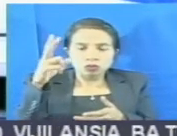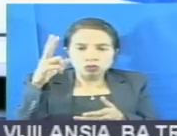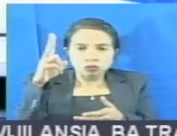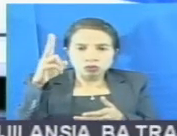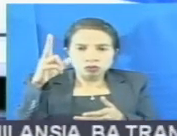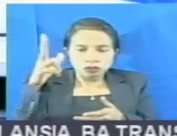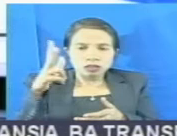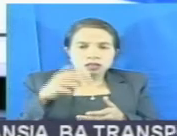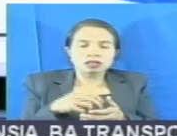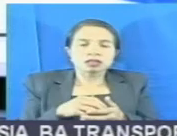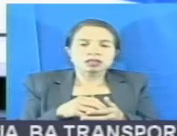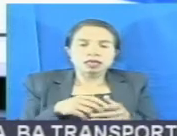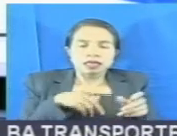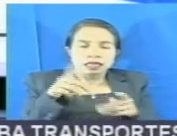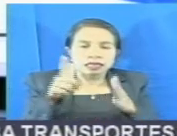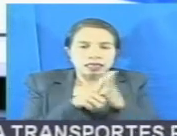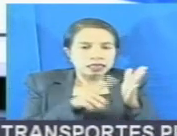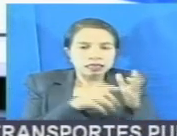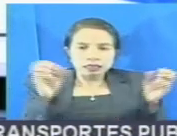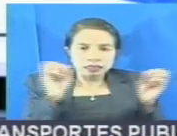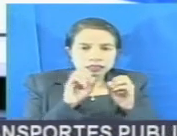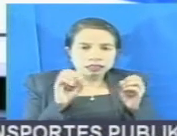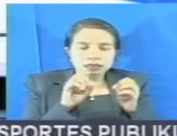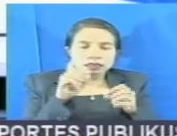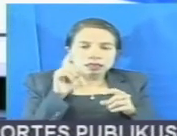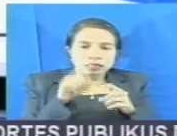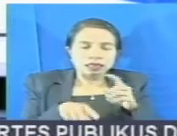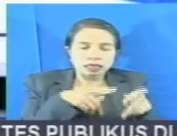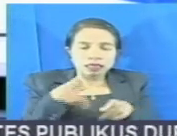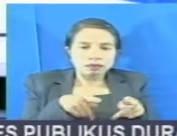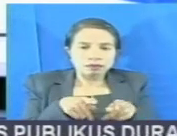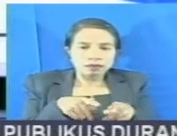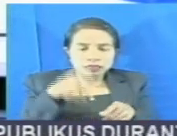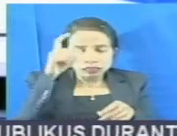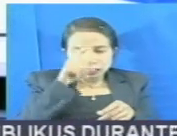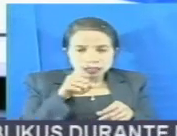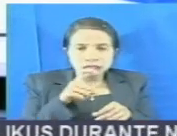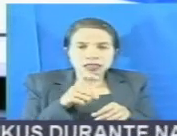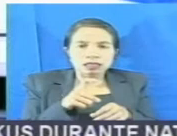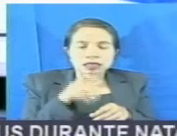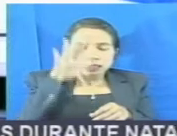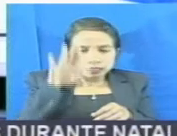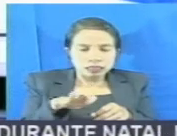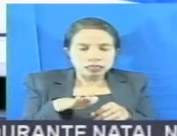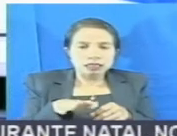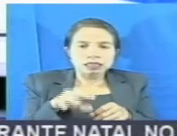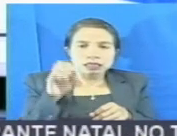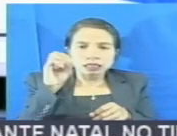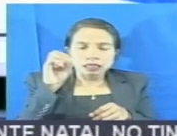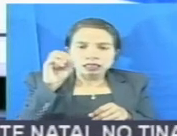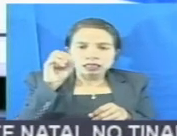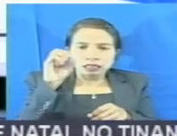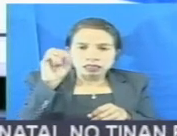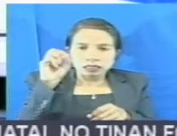Sirene, tu conduz careta ou motor. Também, o tanto é uma idade que maior, ou 18 anos vale